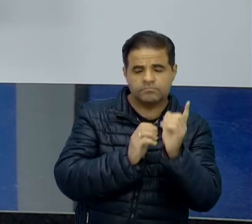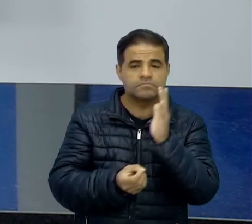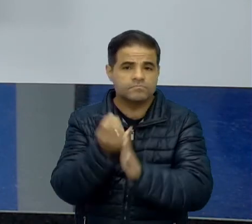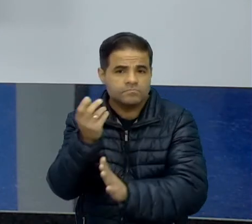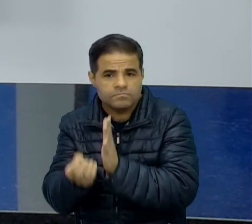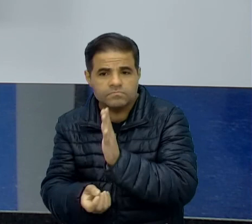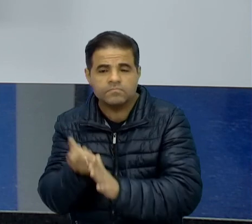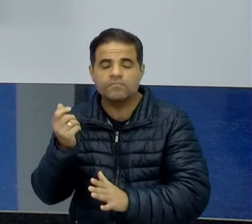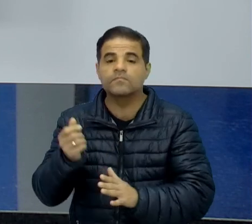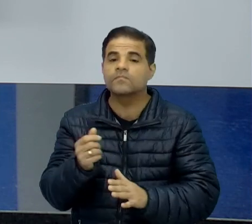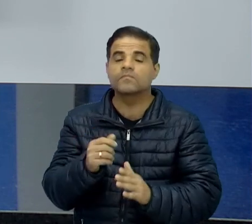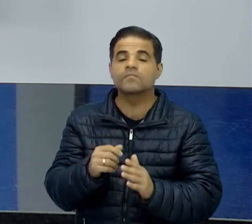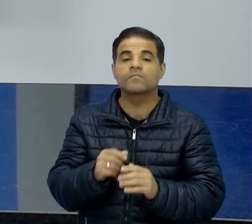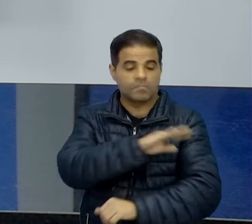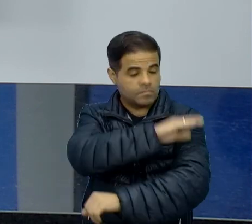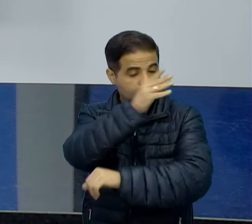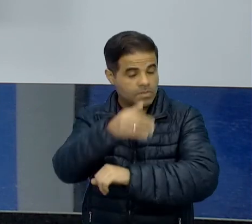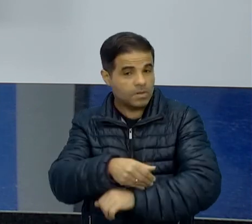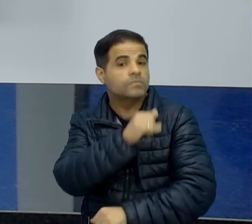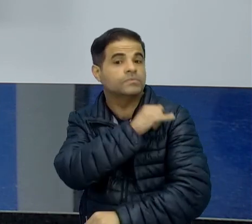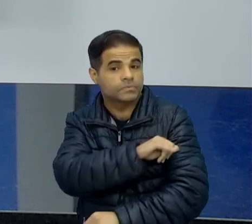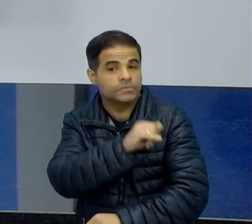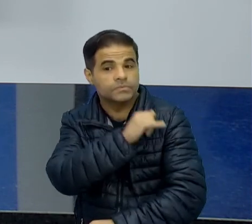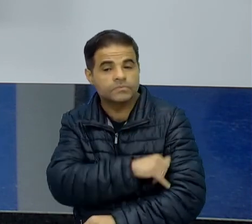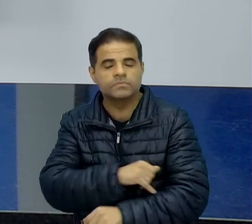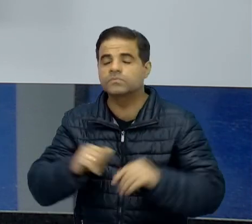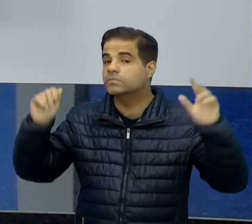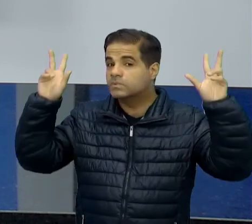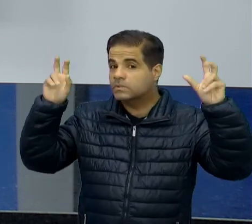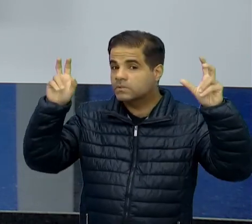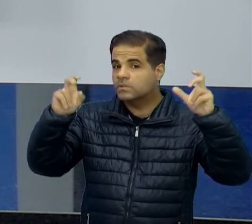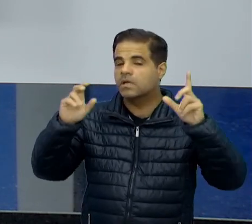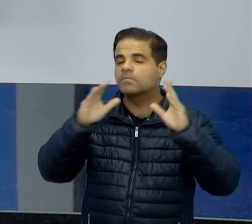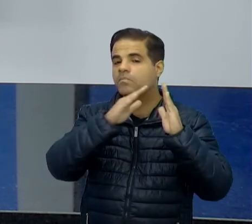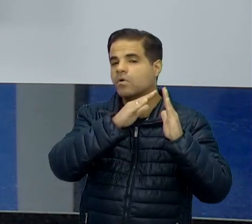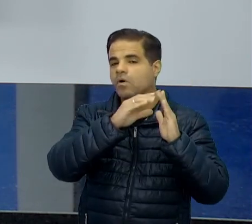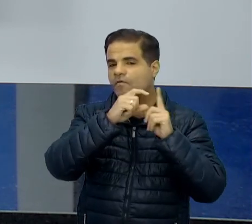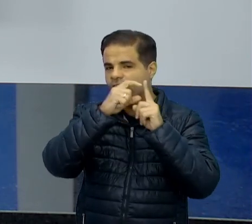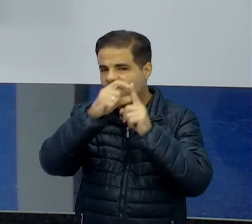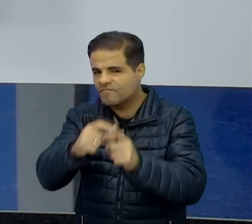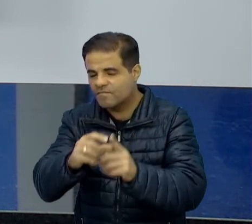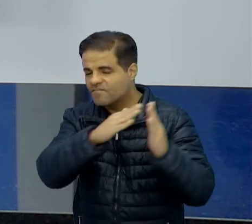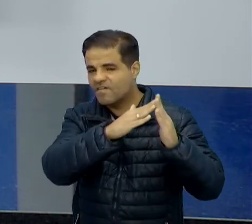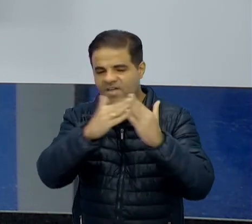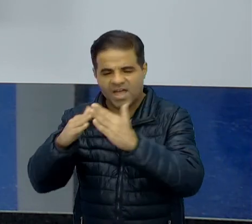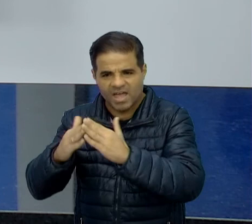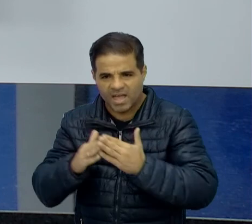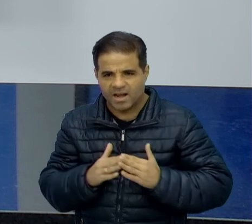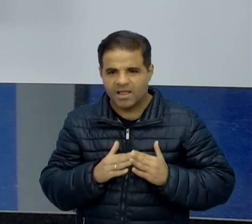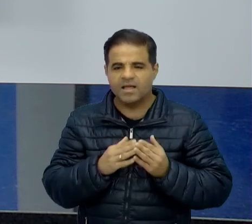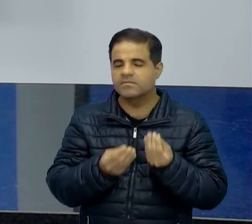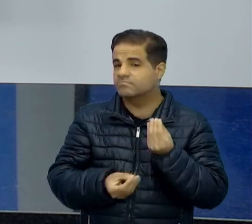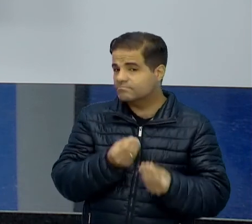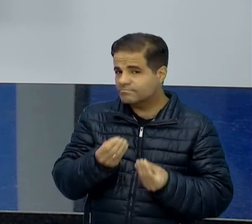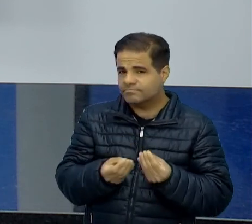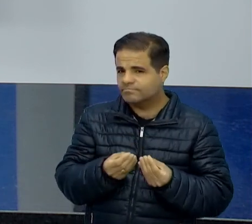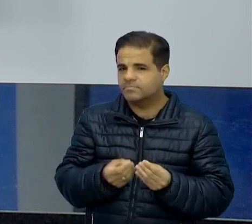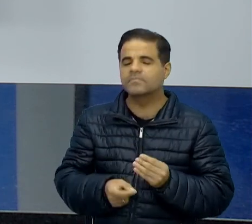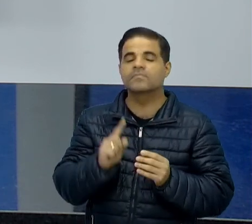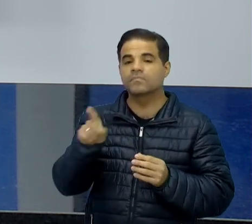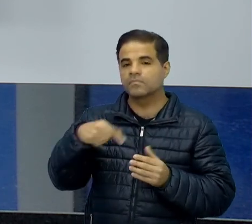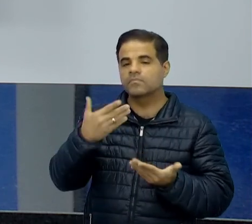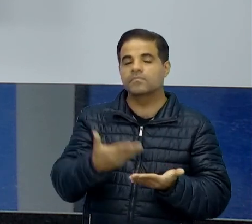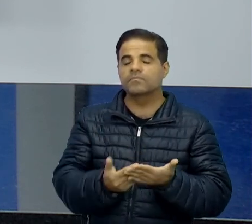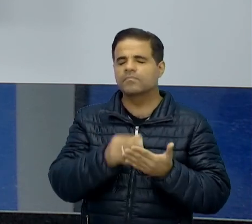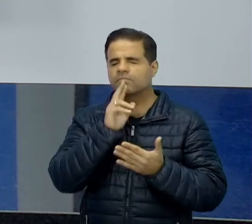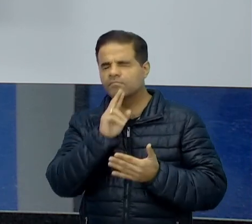surgimento aí do Morro da Providência e também aí o termo favela, tá? Eu deixo essa pergunta para vocês. Na próxima aula,